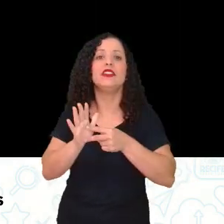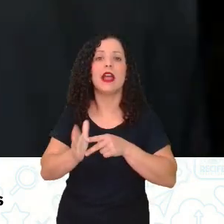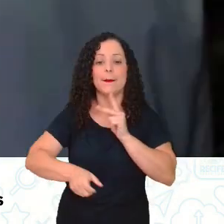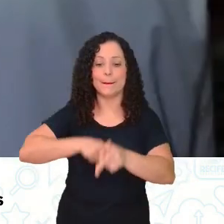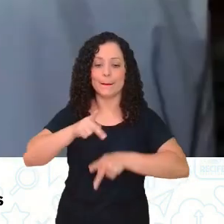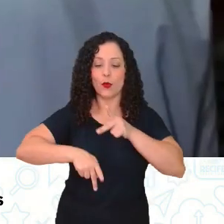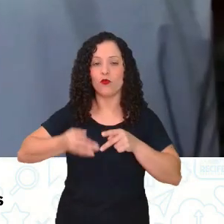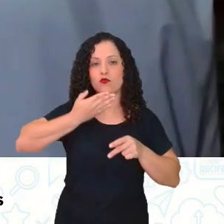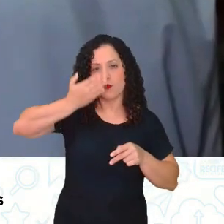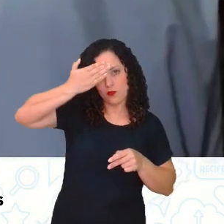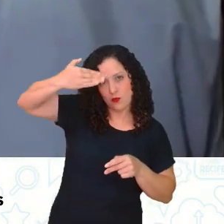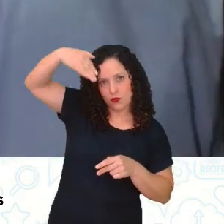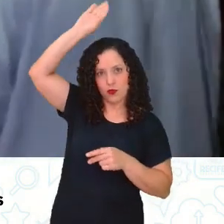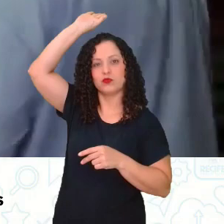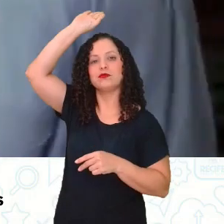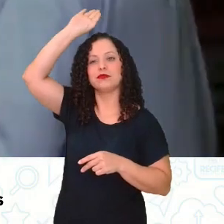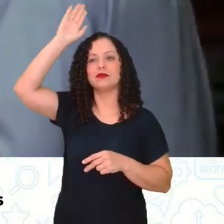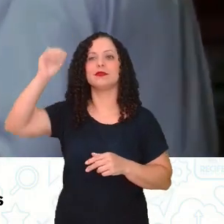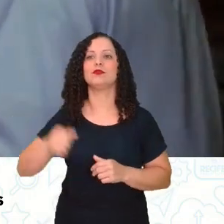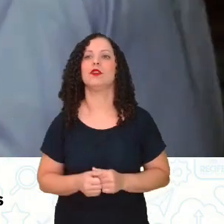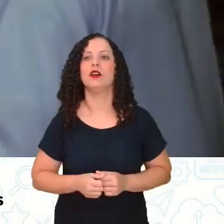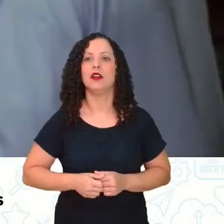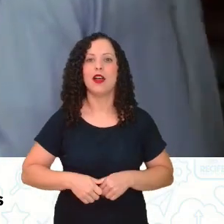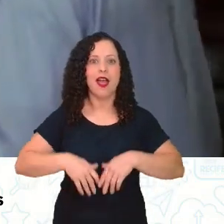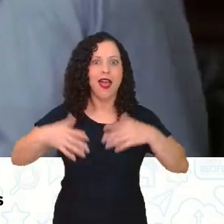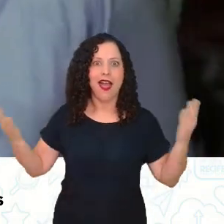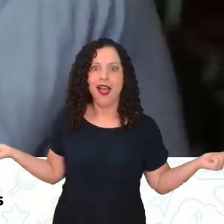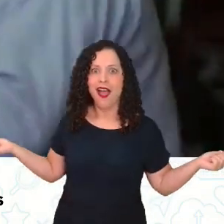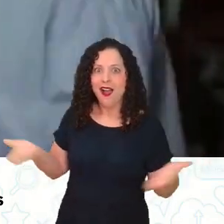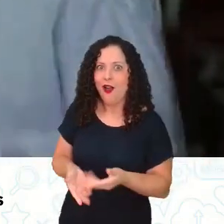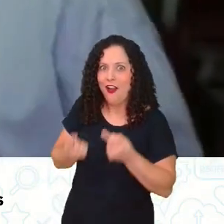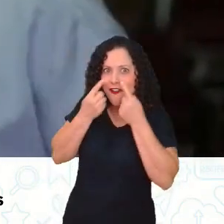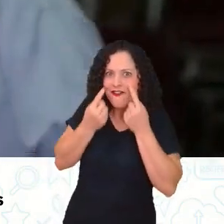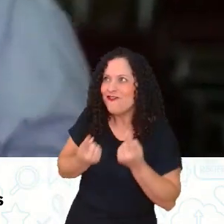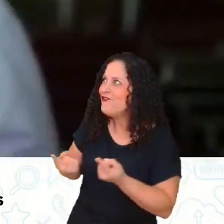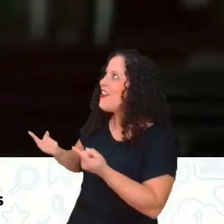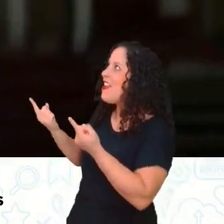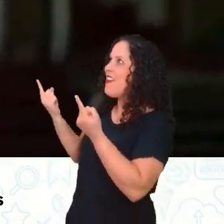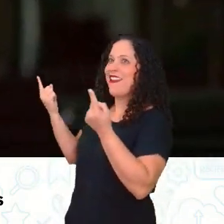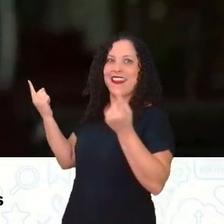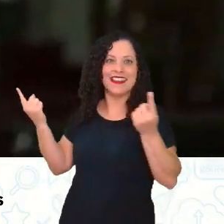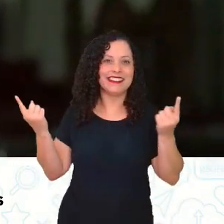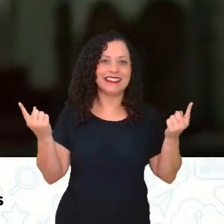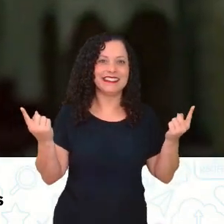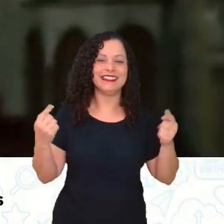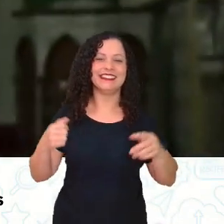muçulmano. O terno de reis! Vamos ver, seu Firmino! Vamos, dona Santinha.